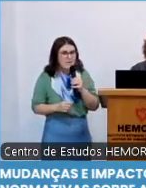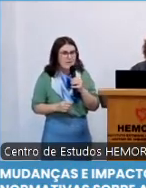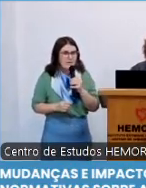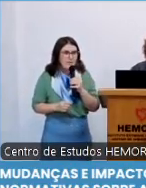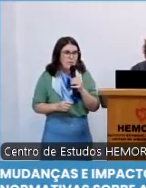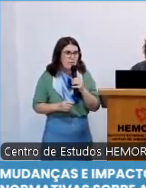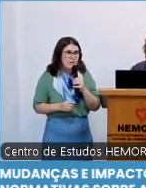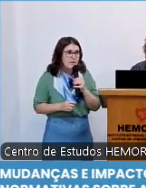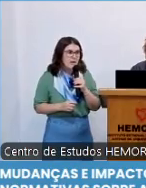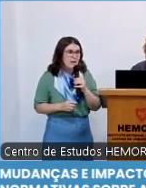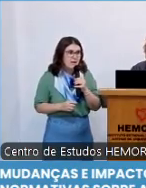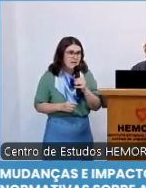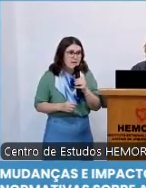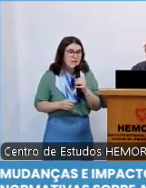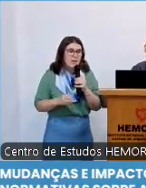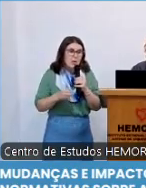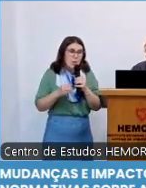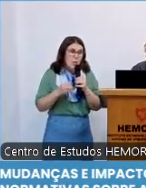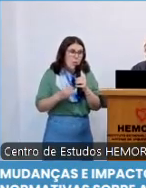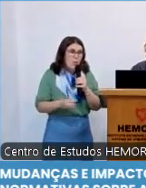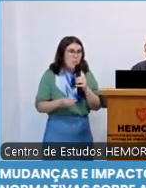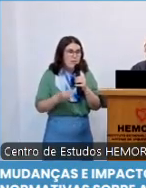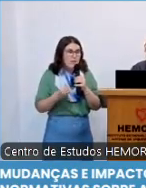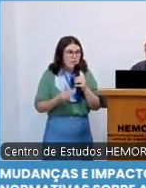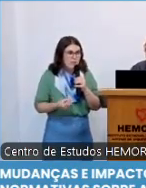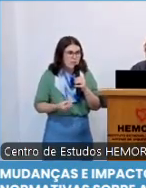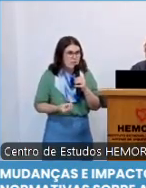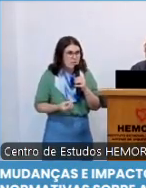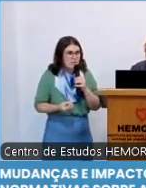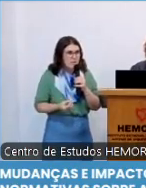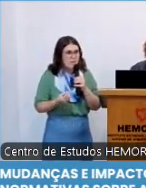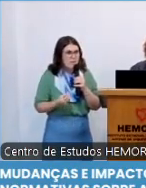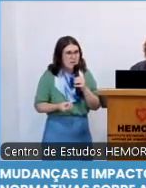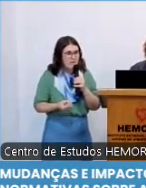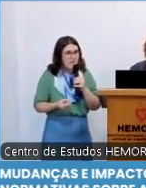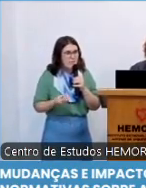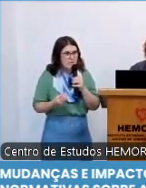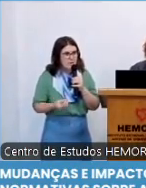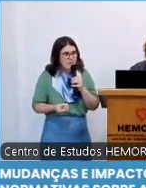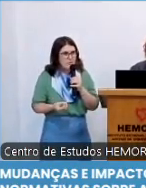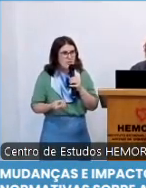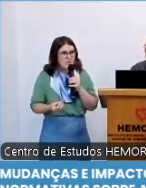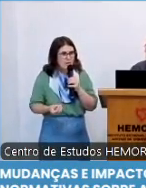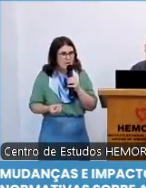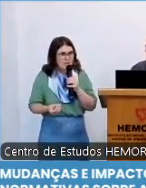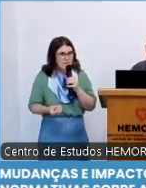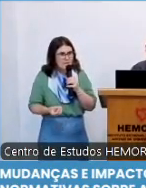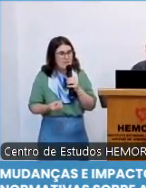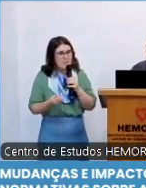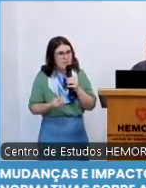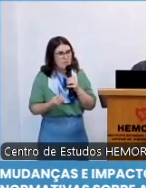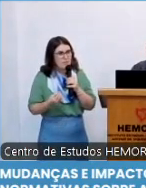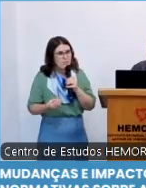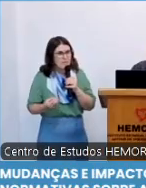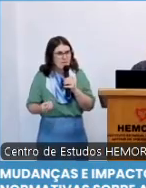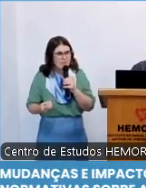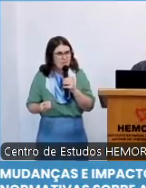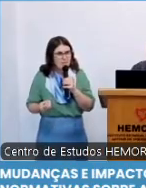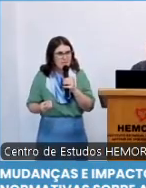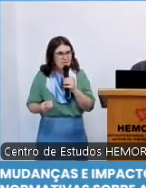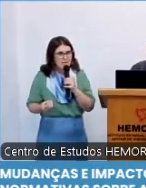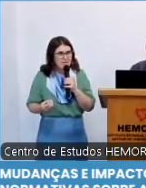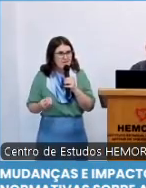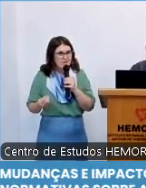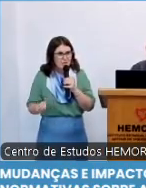questão da análise única é como que a instituição vai dar um termo de anuência sabendo que o